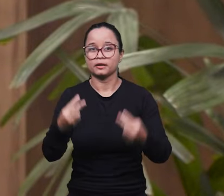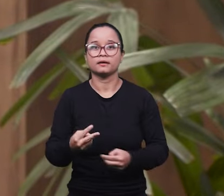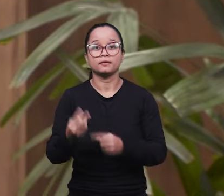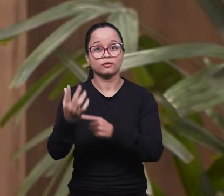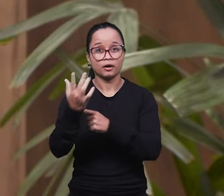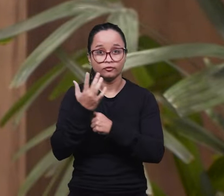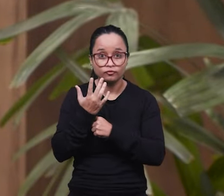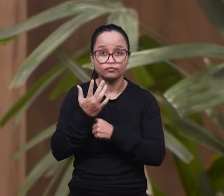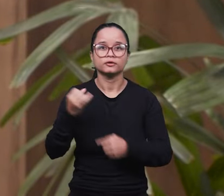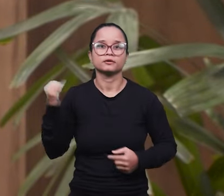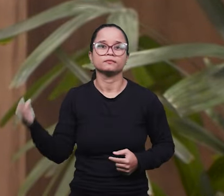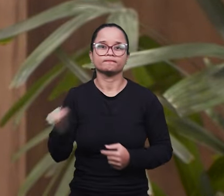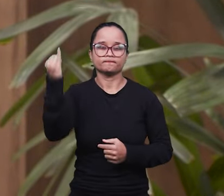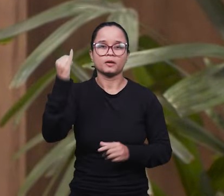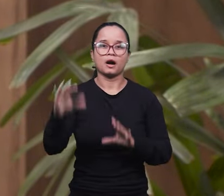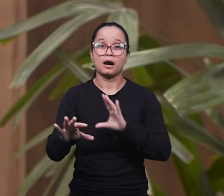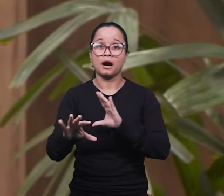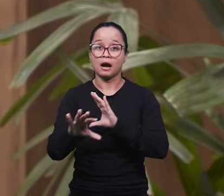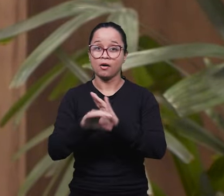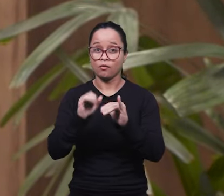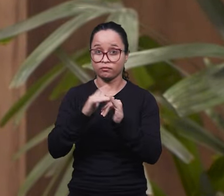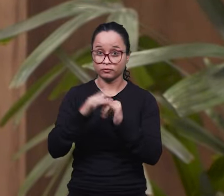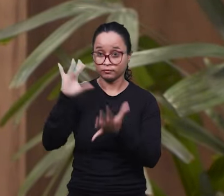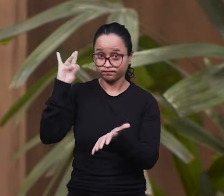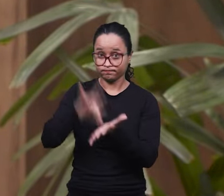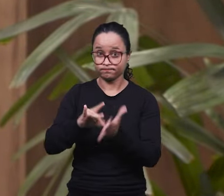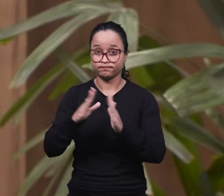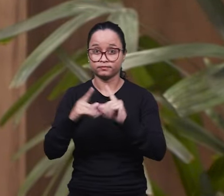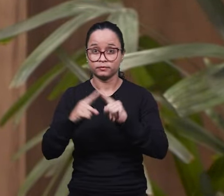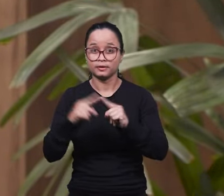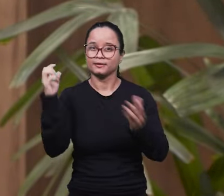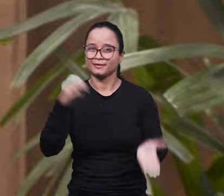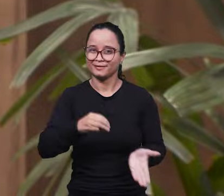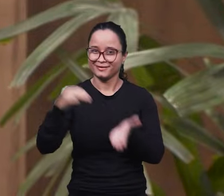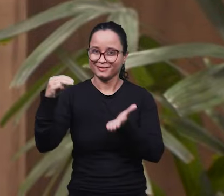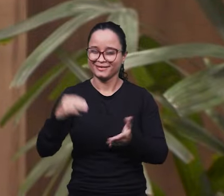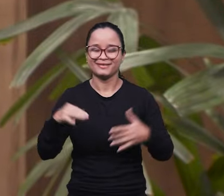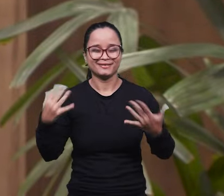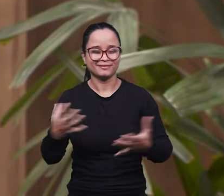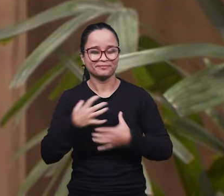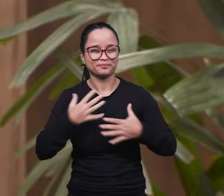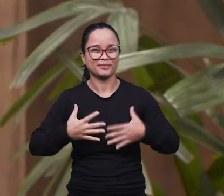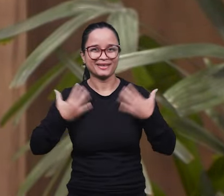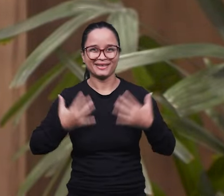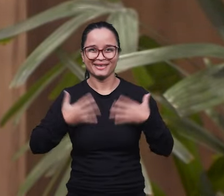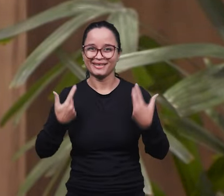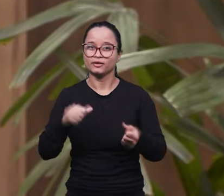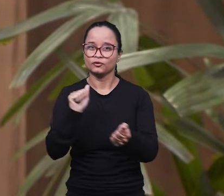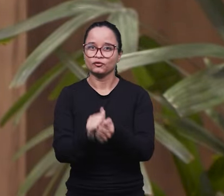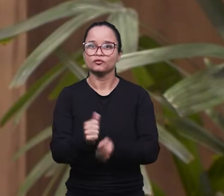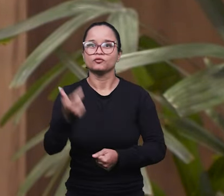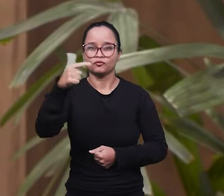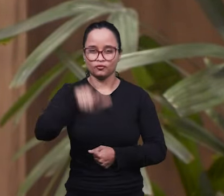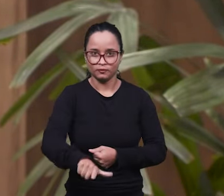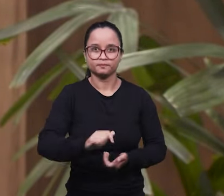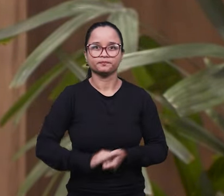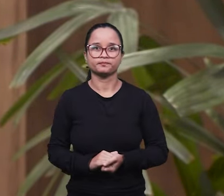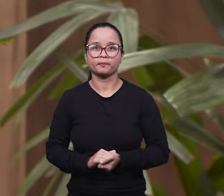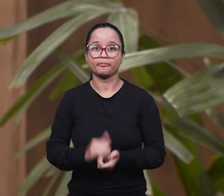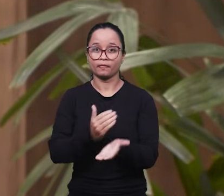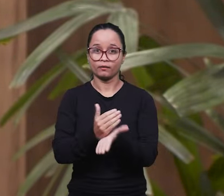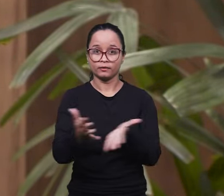ao canal oficial da Igreja Cristã Maranata e é uma grande alegria estarmos juntos mais uma vez